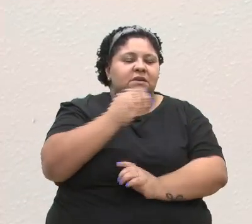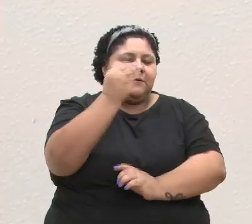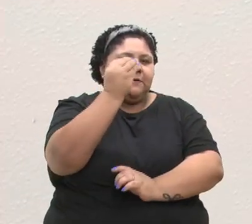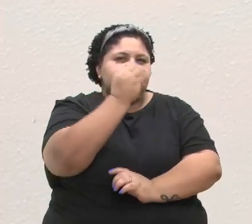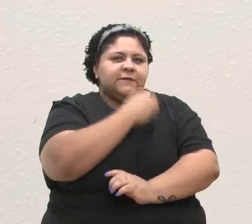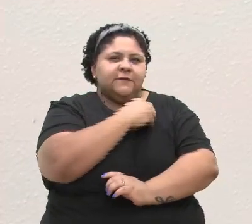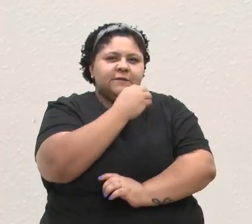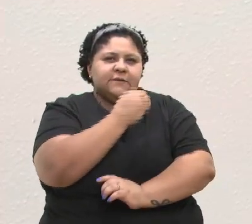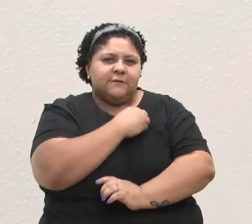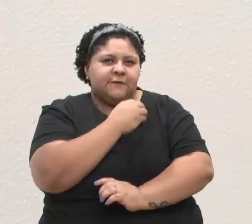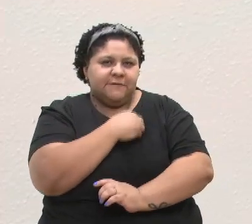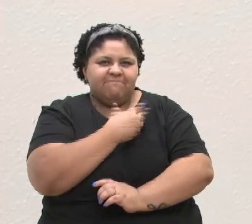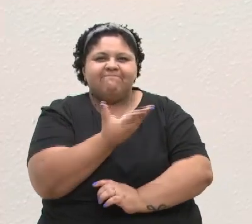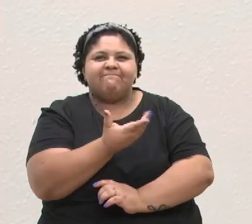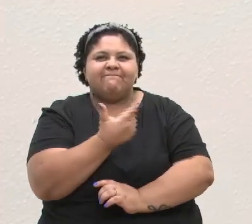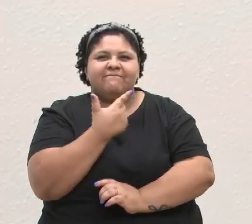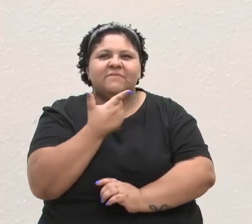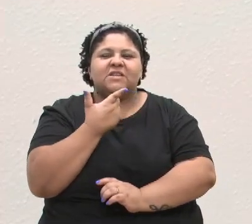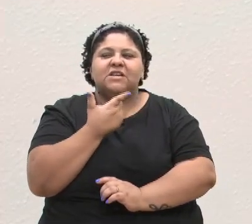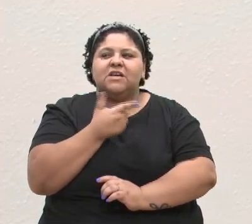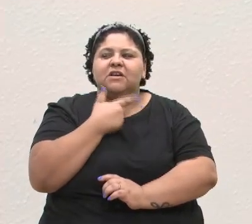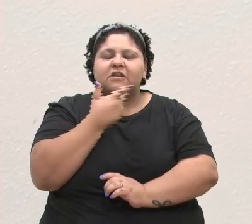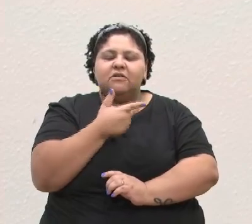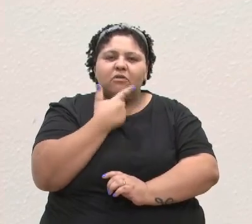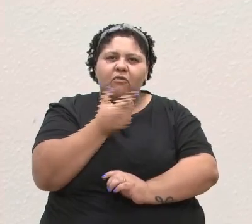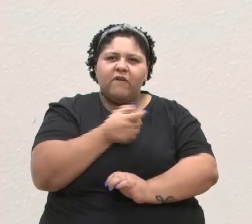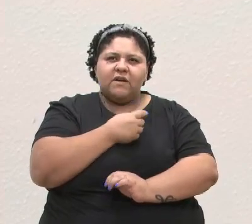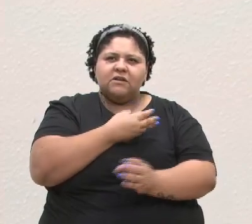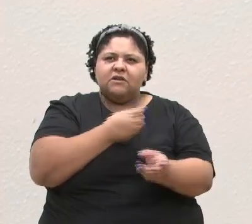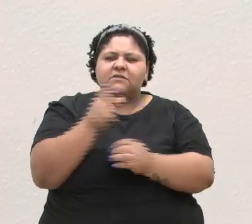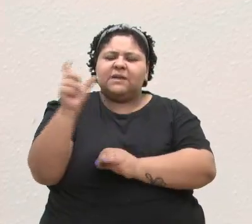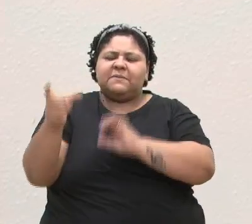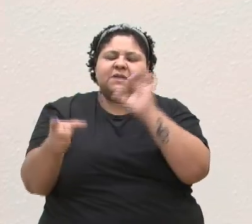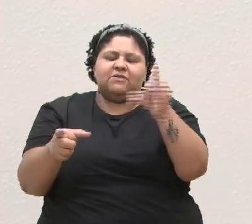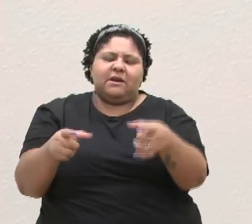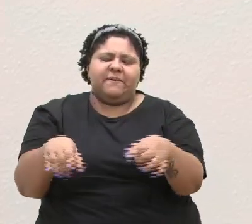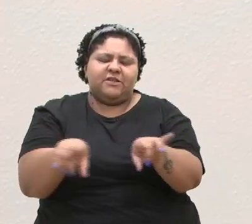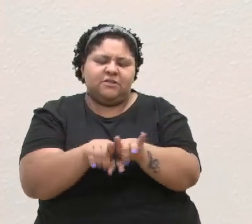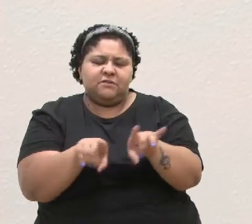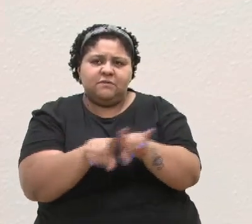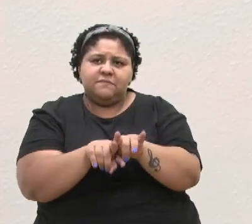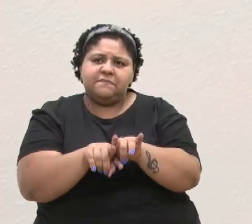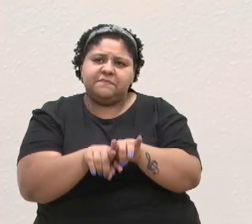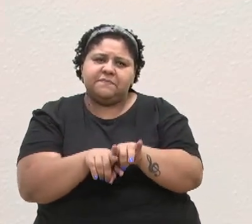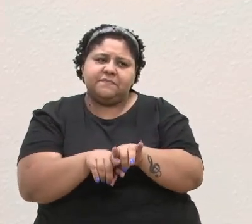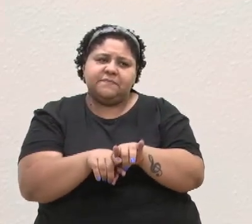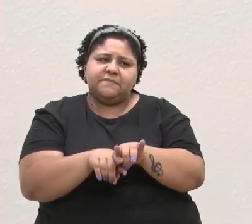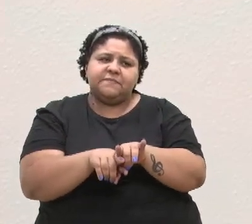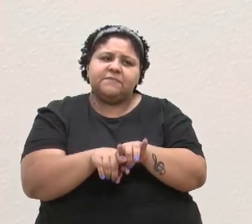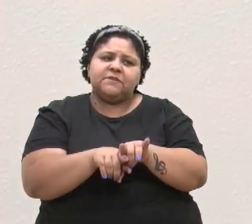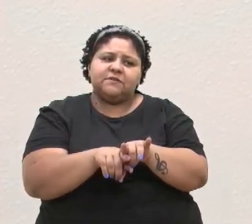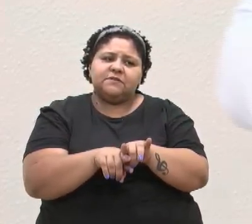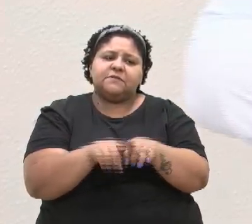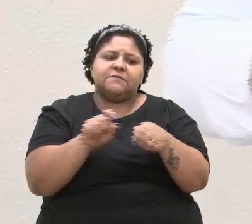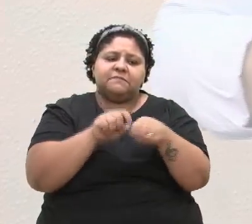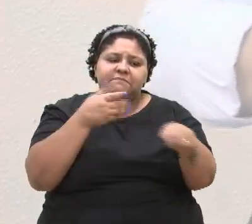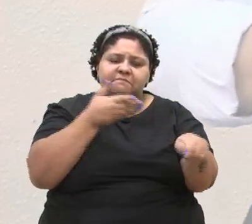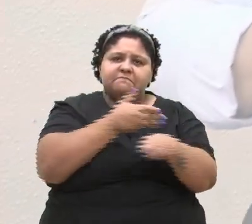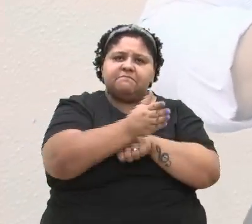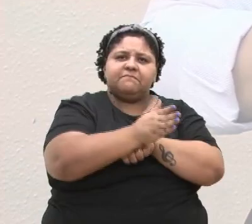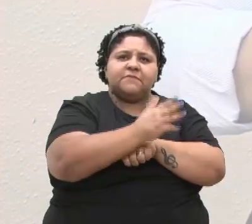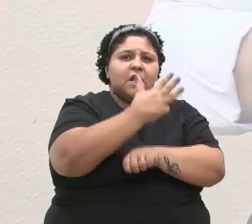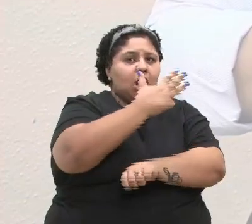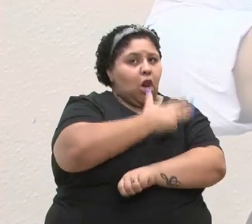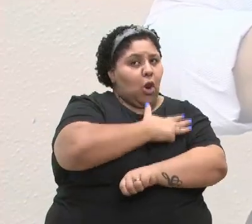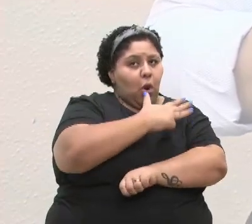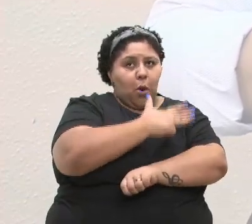converso com muita gente que votou lá no Lula e agora já se arrependeram. Mas faz parte, né? A Esbanja e o Lula, bom